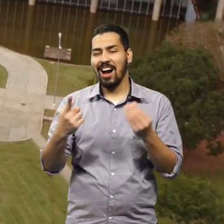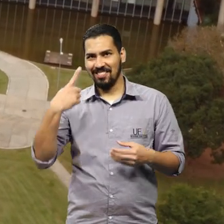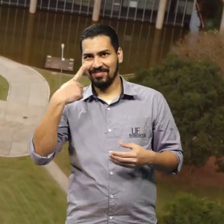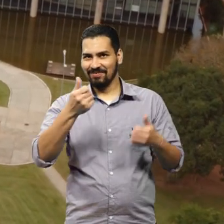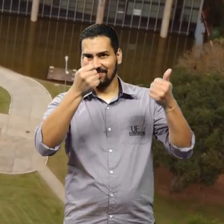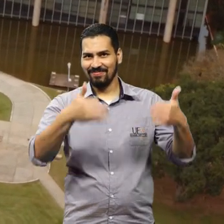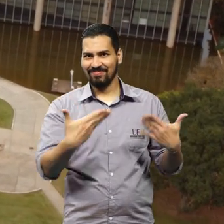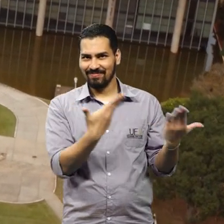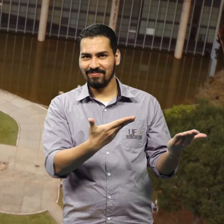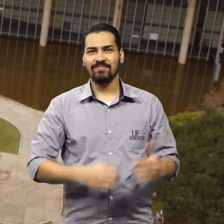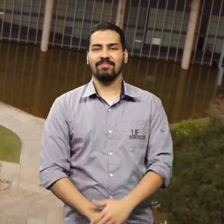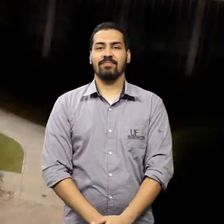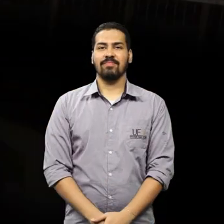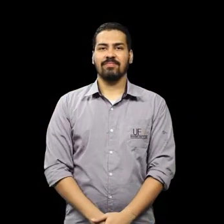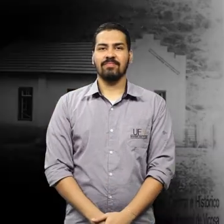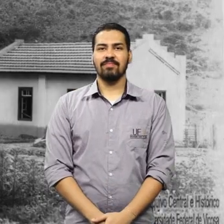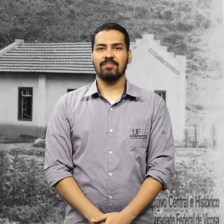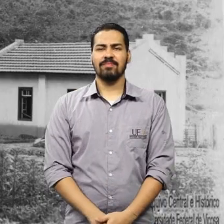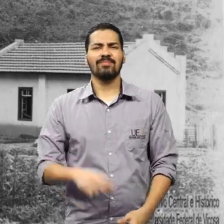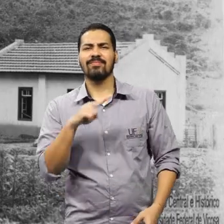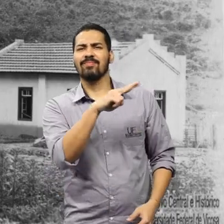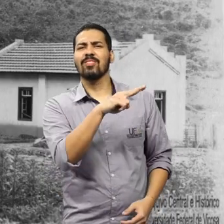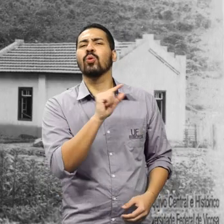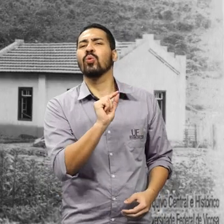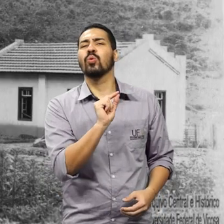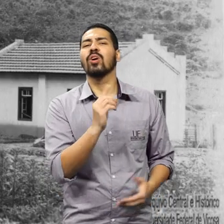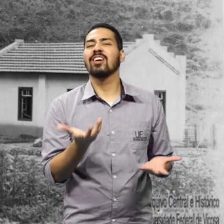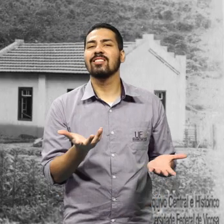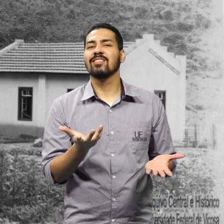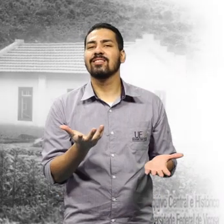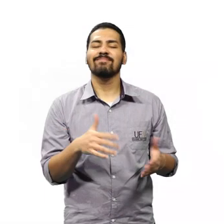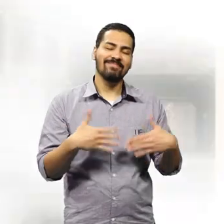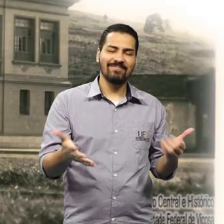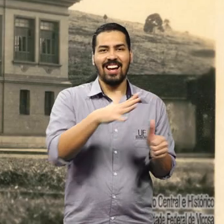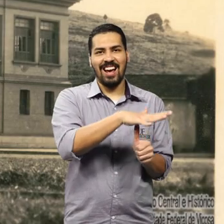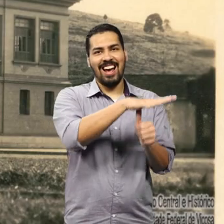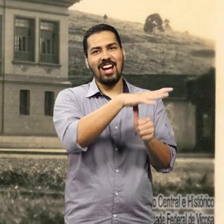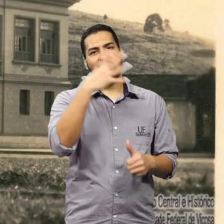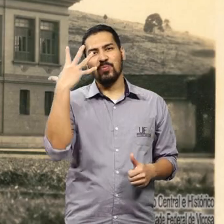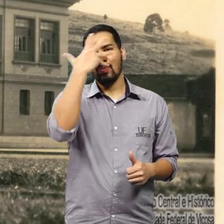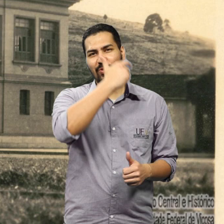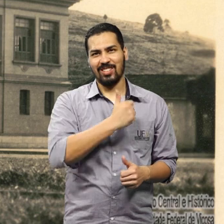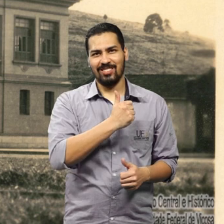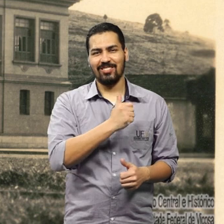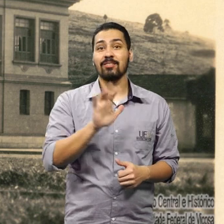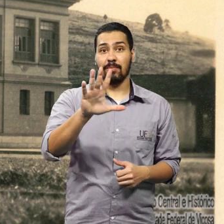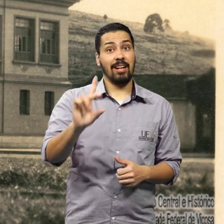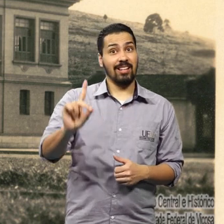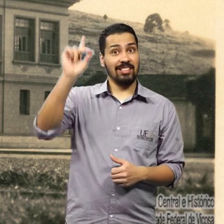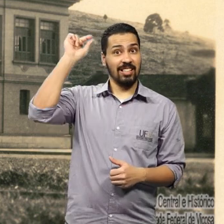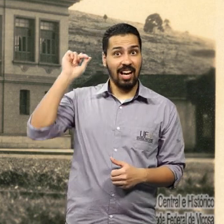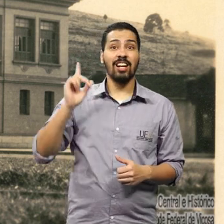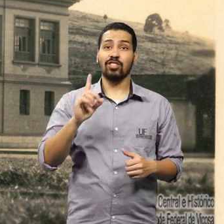feitos. Vamos ver algum deles? Você consegue adivinhar que prédio é esse? Sim, é a nossa charmosa